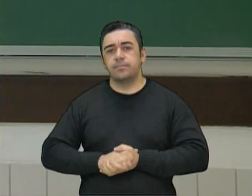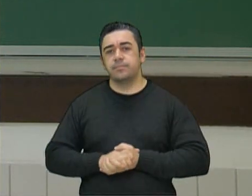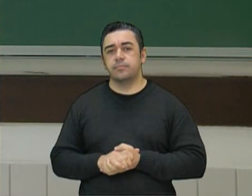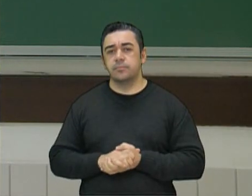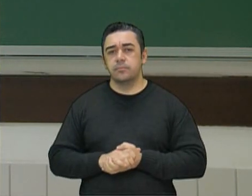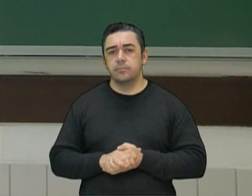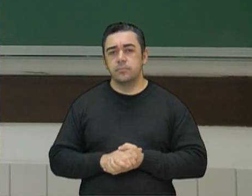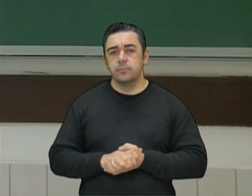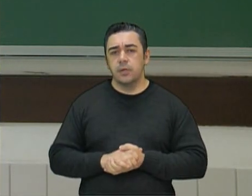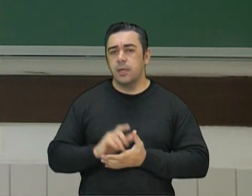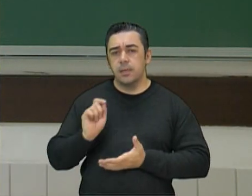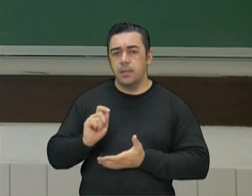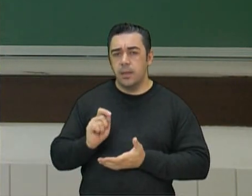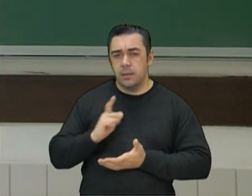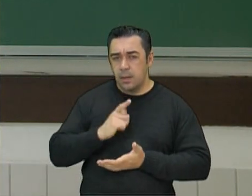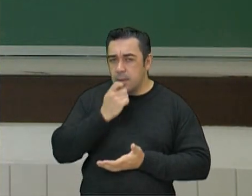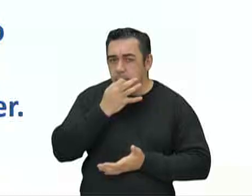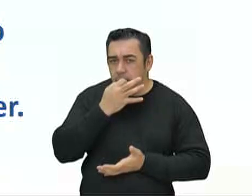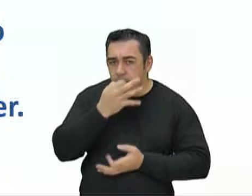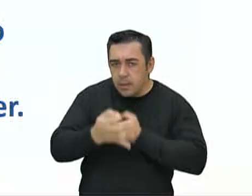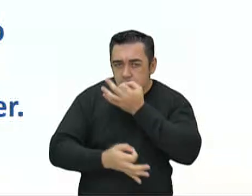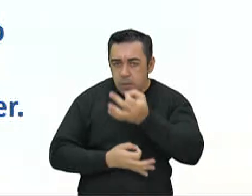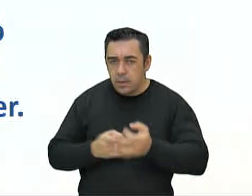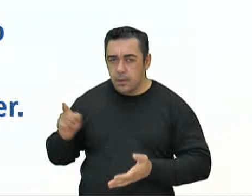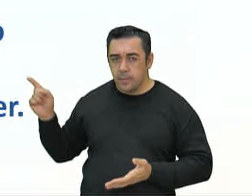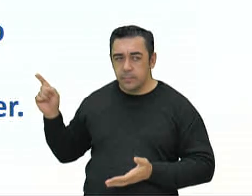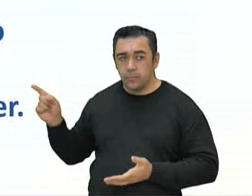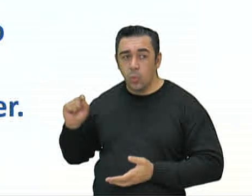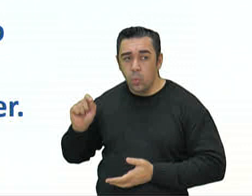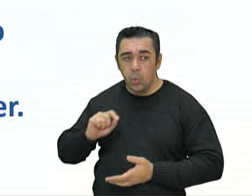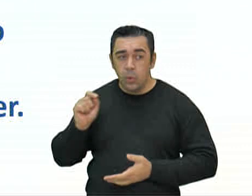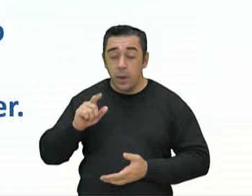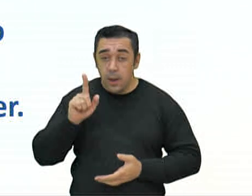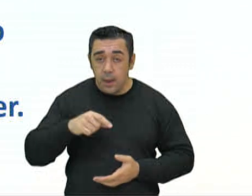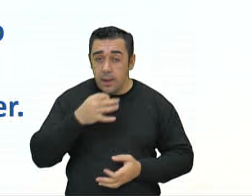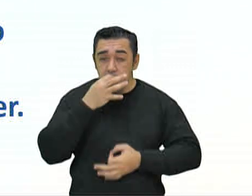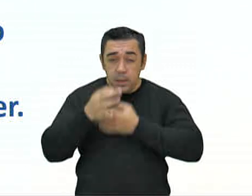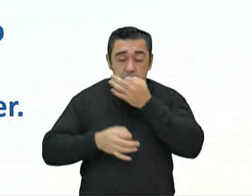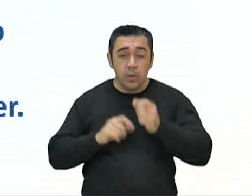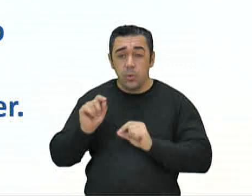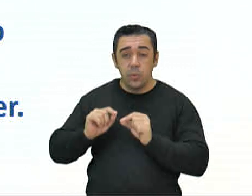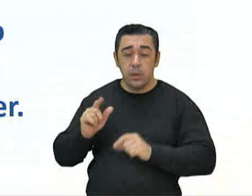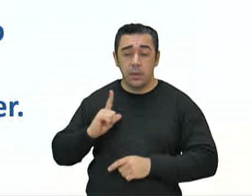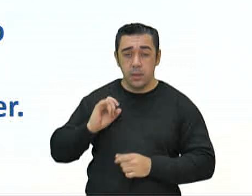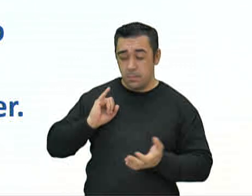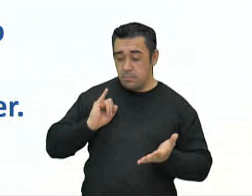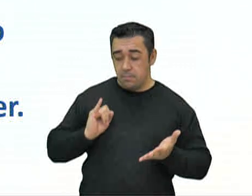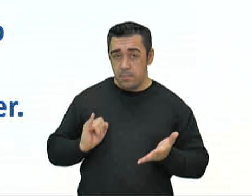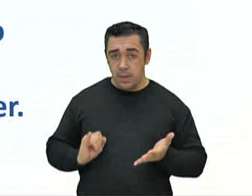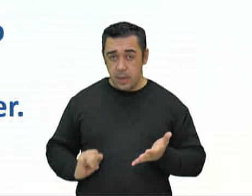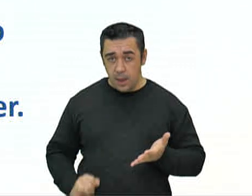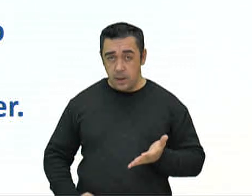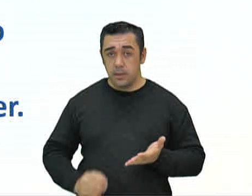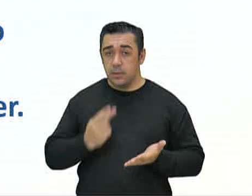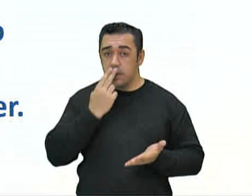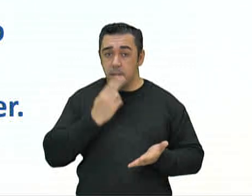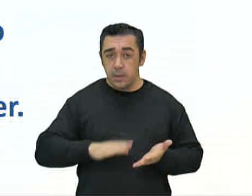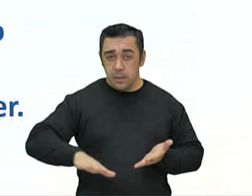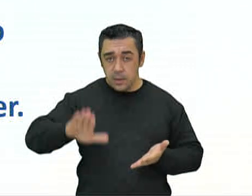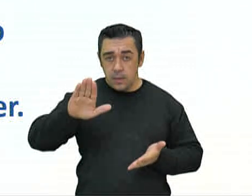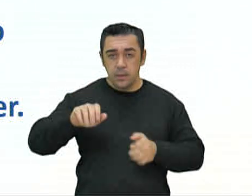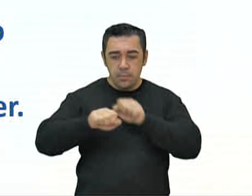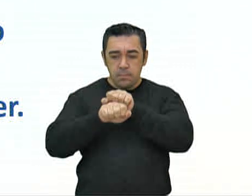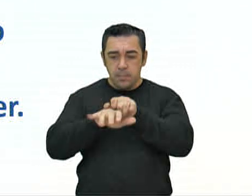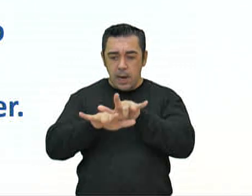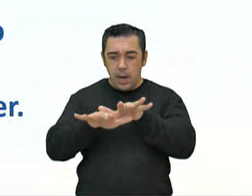é a crítica presente na charge? Então, ele critica, o autor, o imperialismo do Hitler, que está jogando seus braços